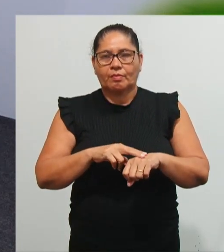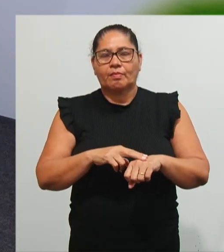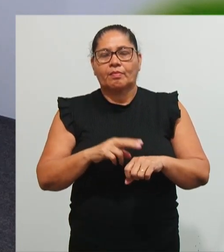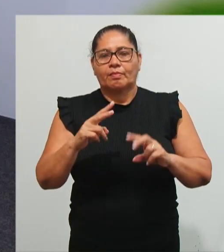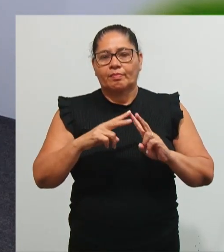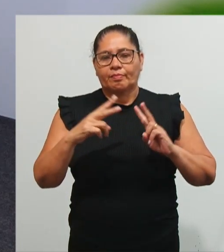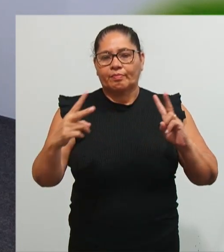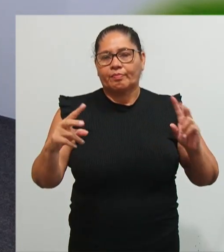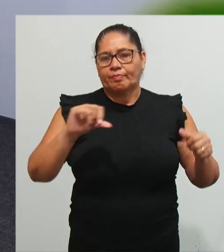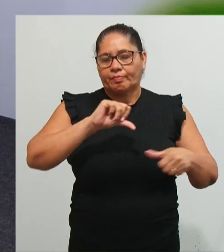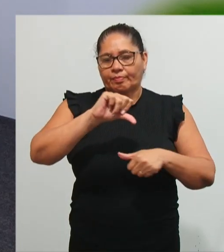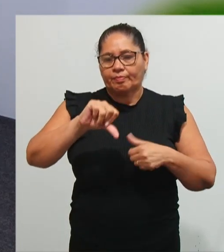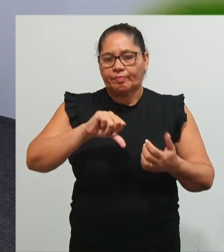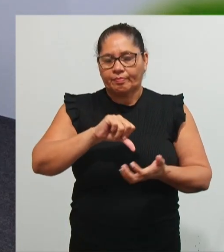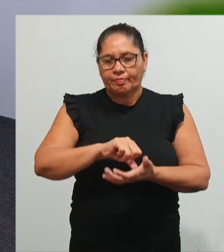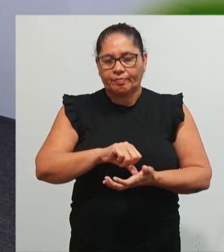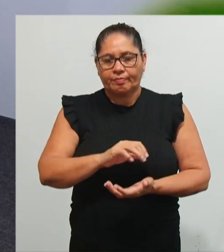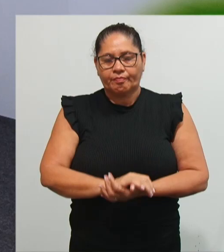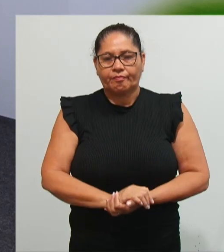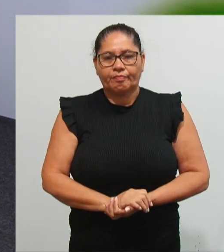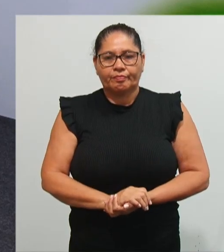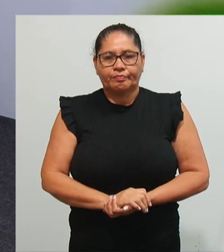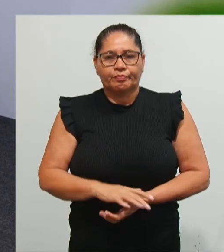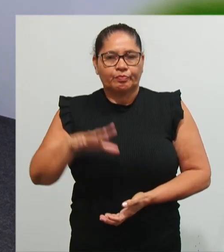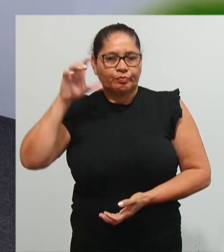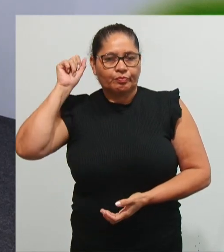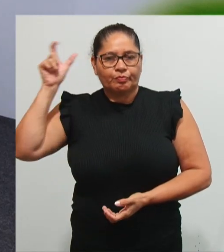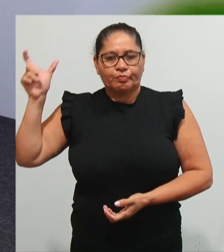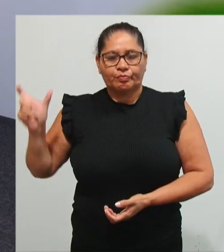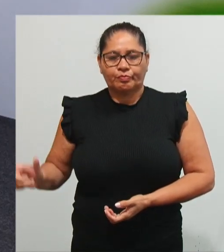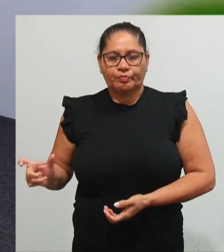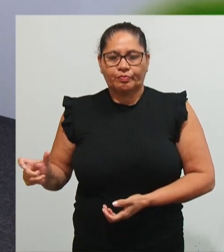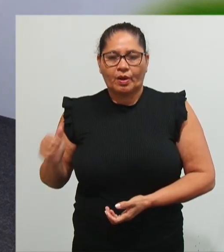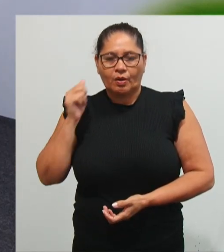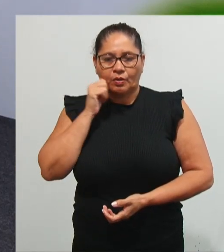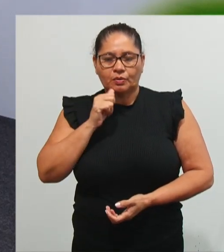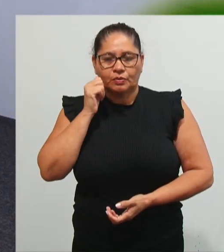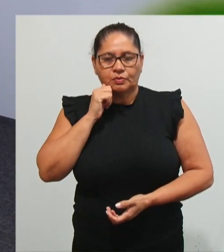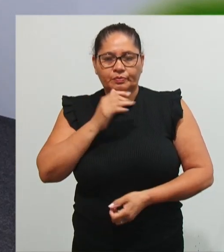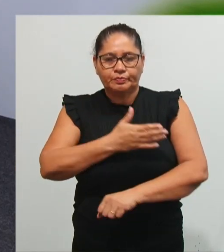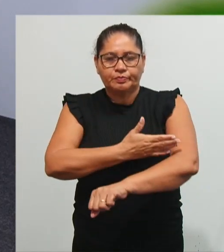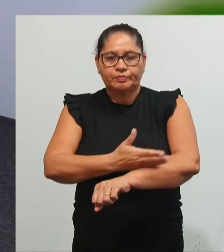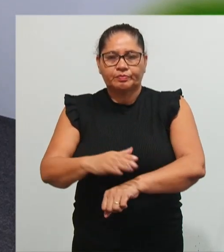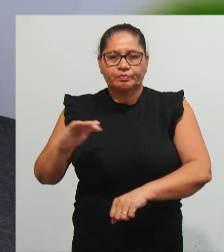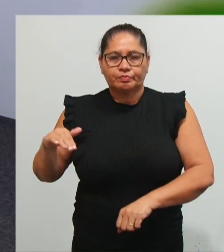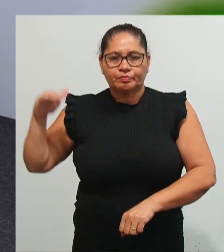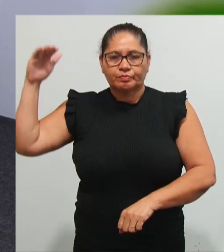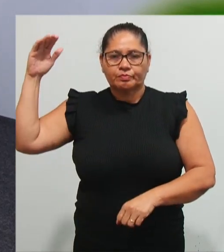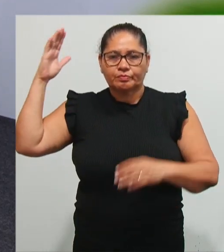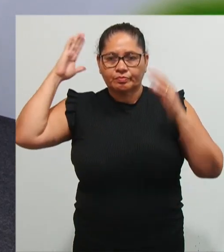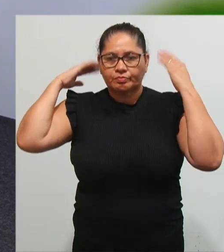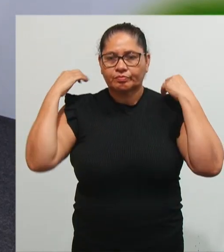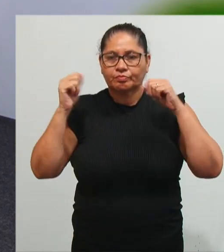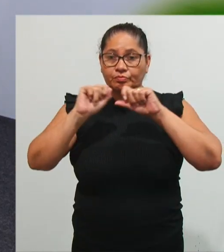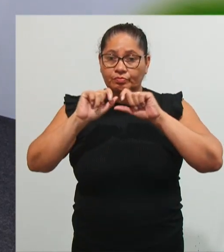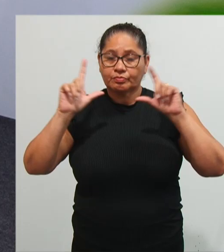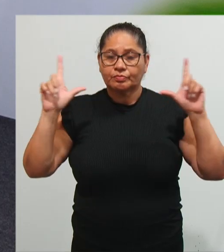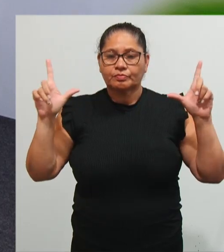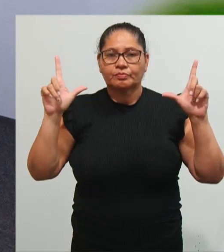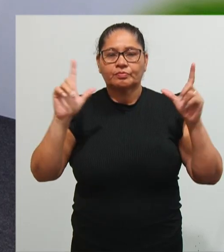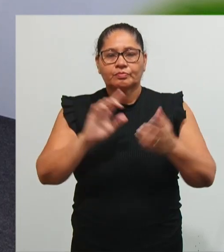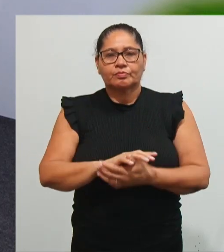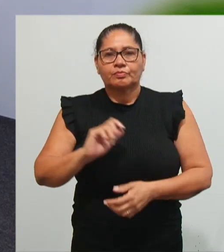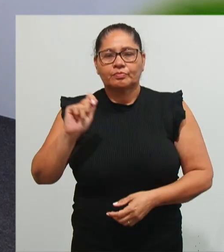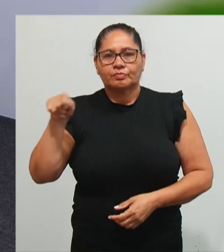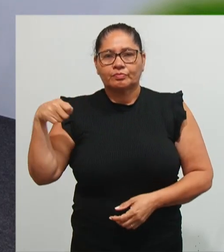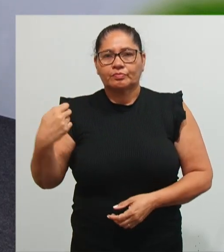a realidade. Eu vou fazer a minha audiodescrição. Eu sou uma mulher branca, alta, de cabelos claros, e o sinal